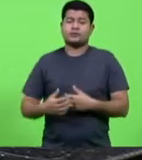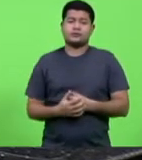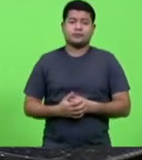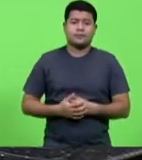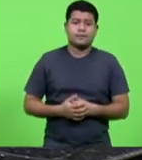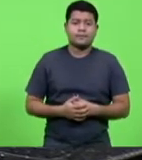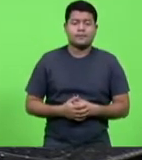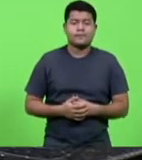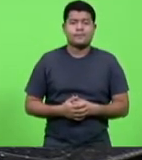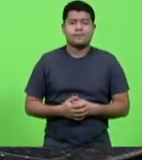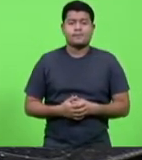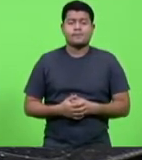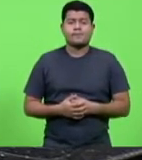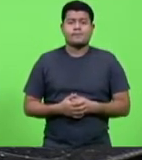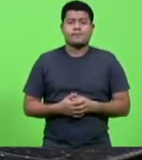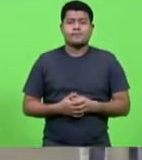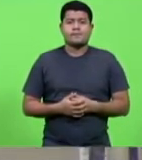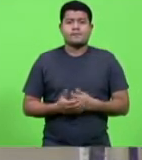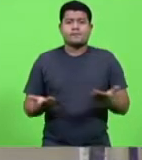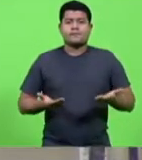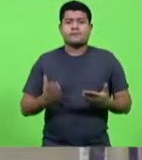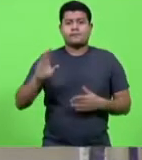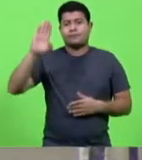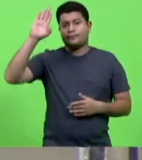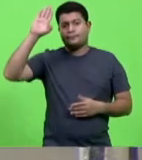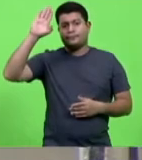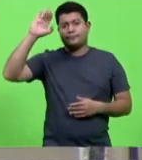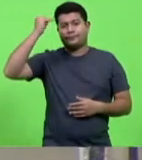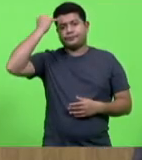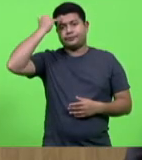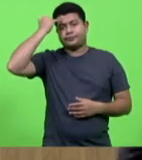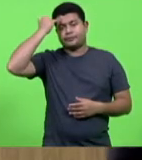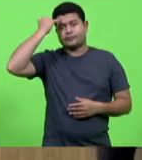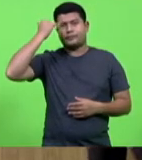presidente. Com a palavra, o deputado Jair Mioto.